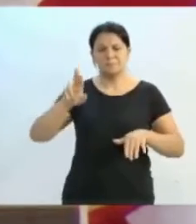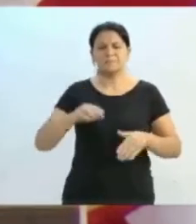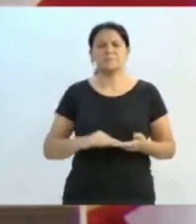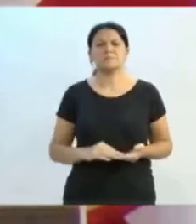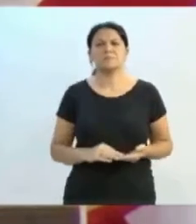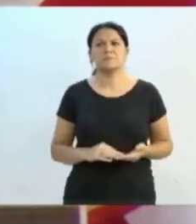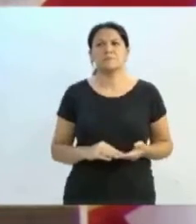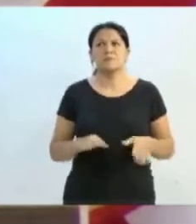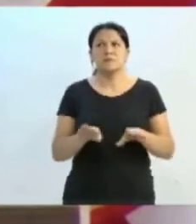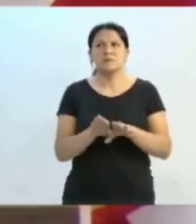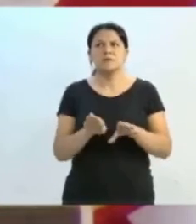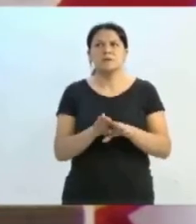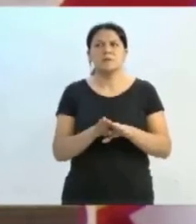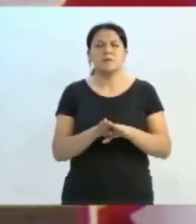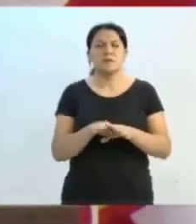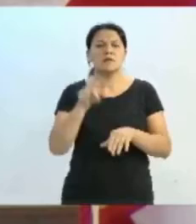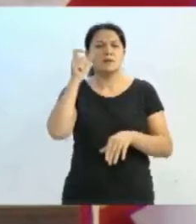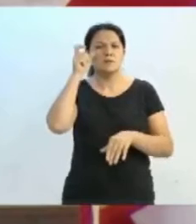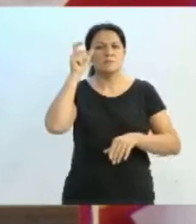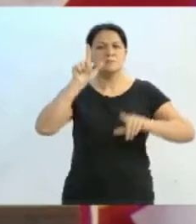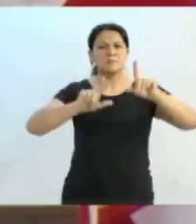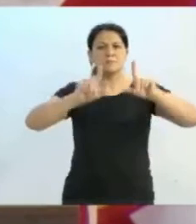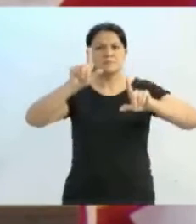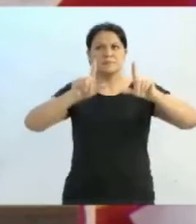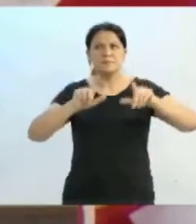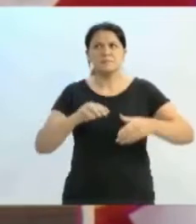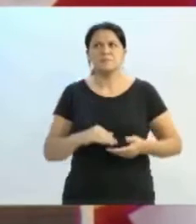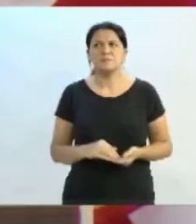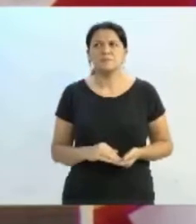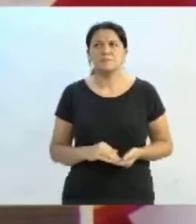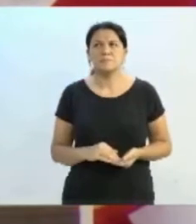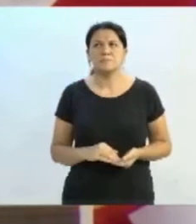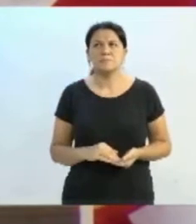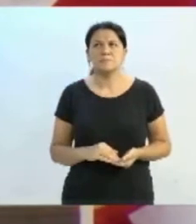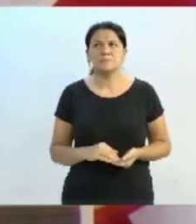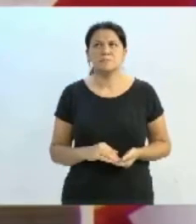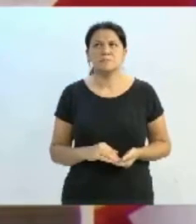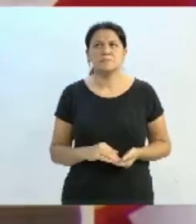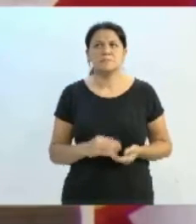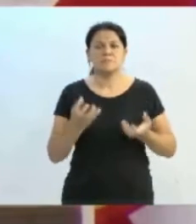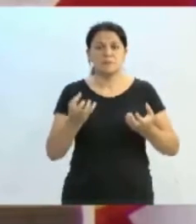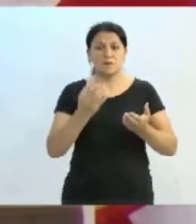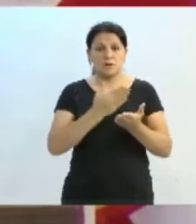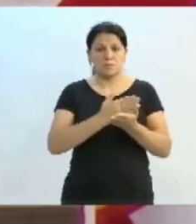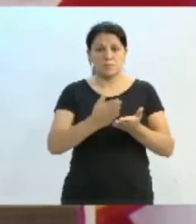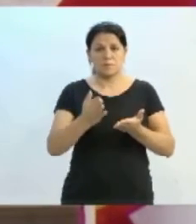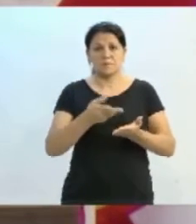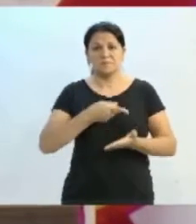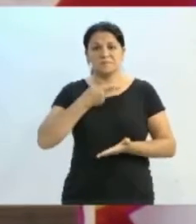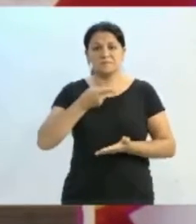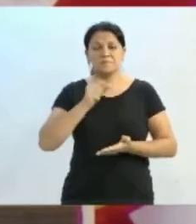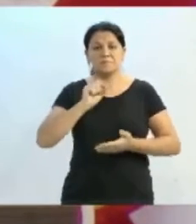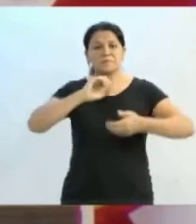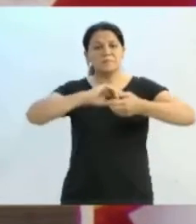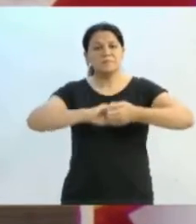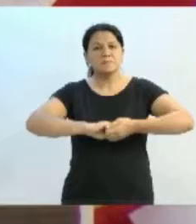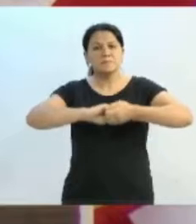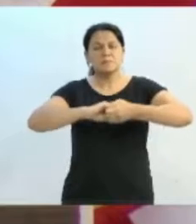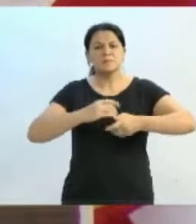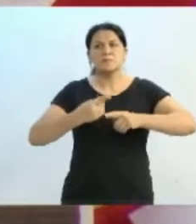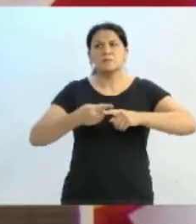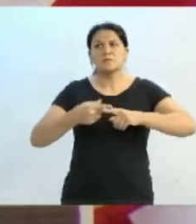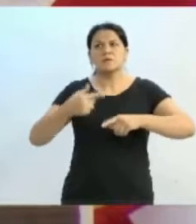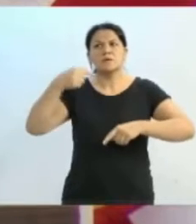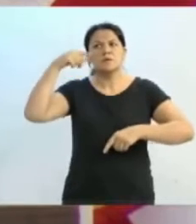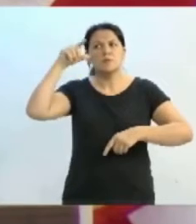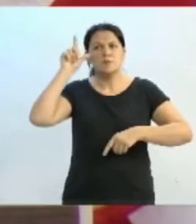acompanham pela TV L eu quero começar o meu pronunciamento parabenizando porque ontem nós